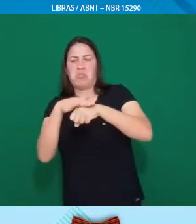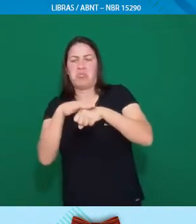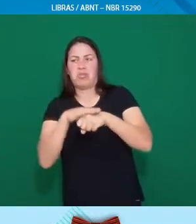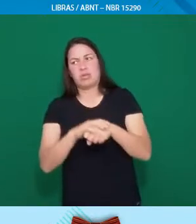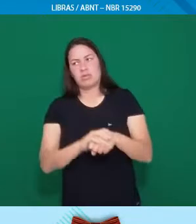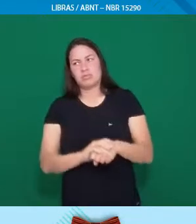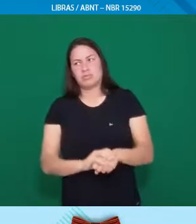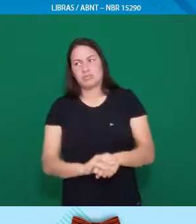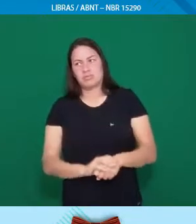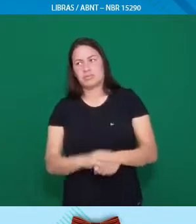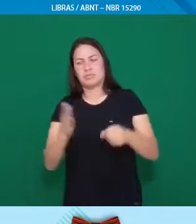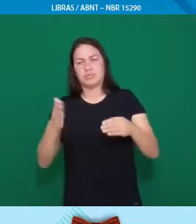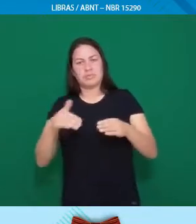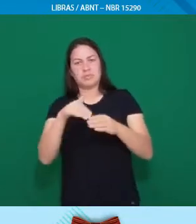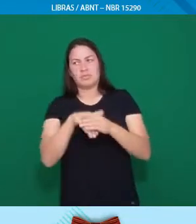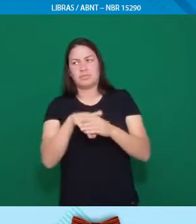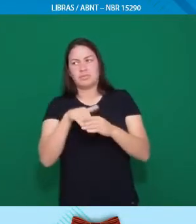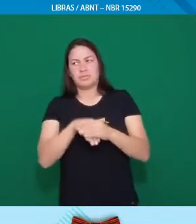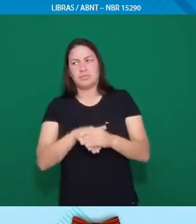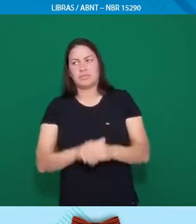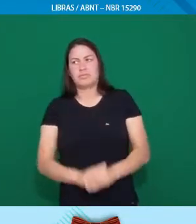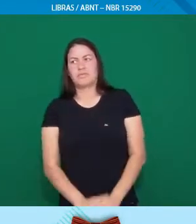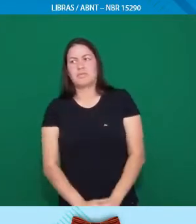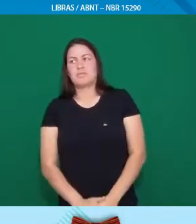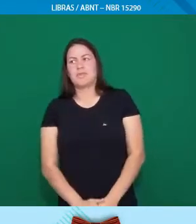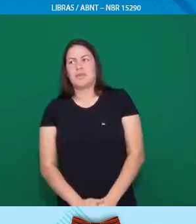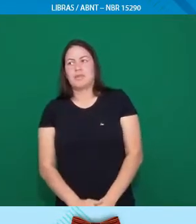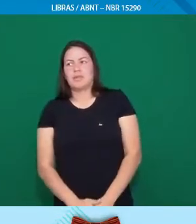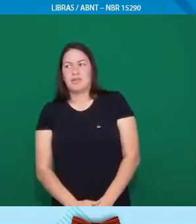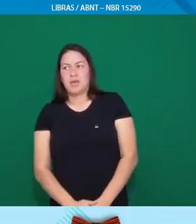são coloco em votação